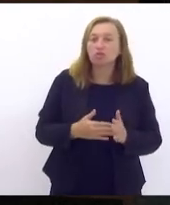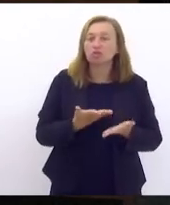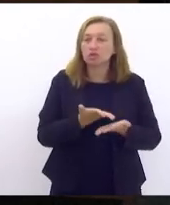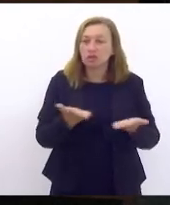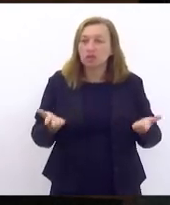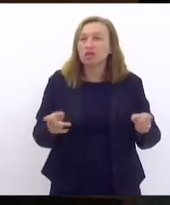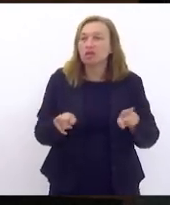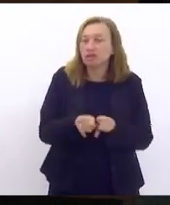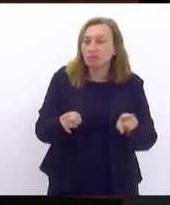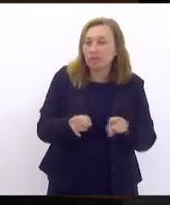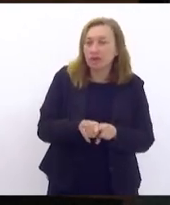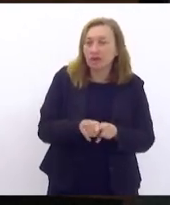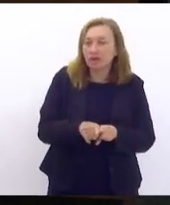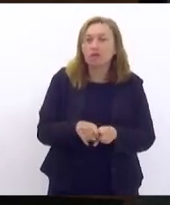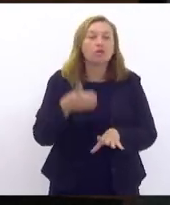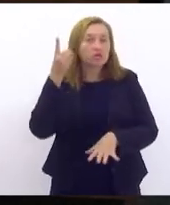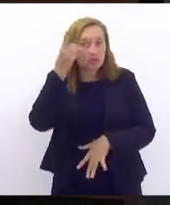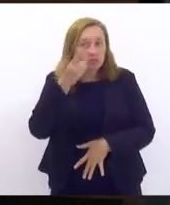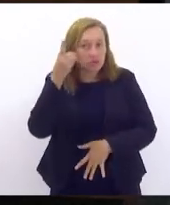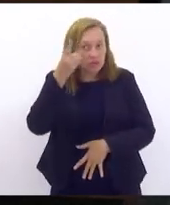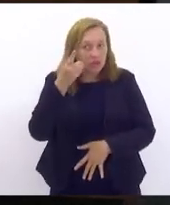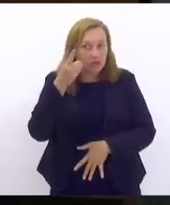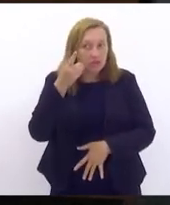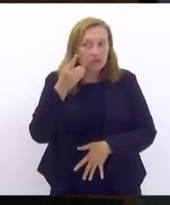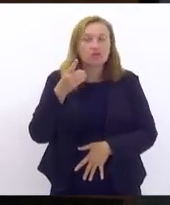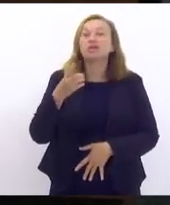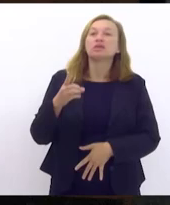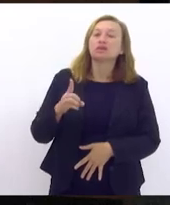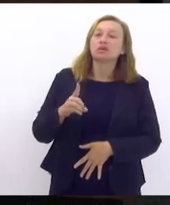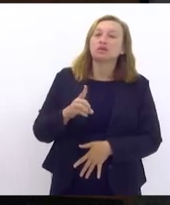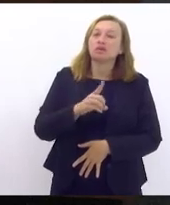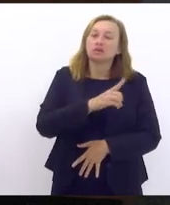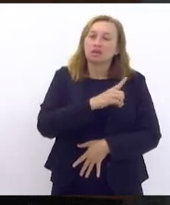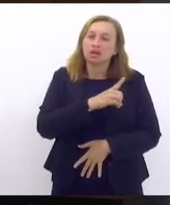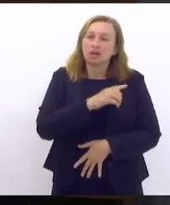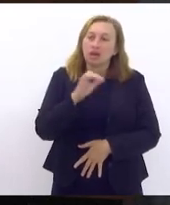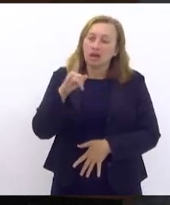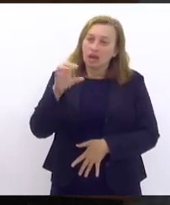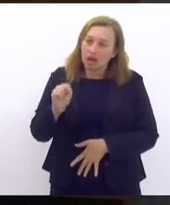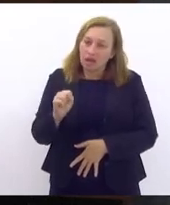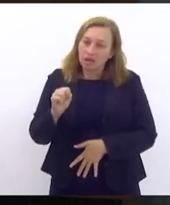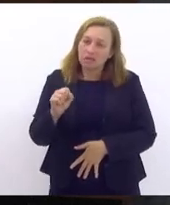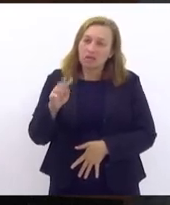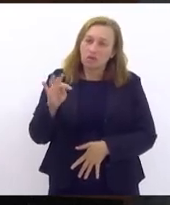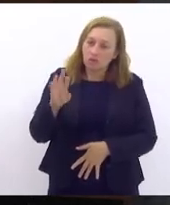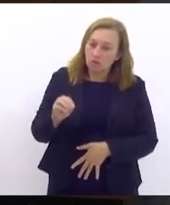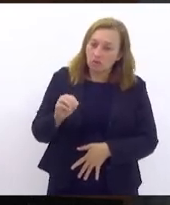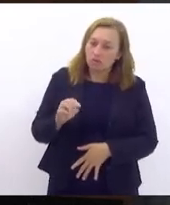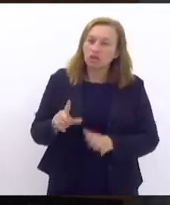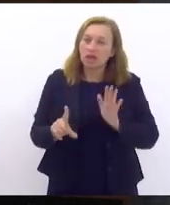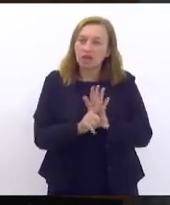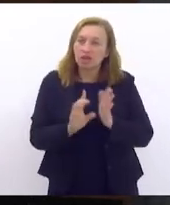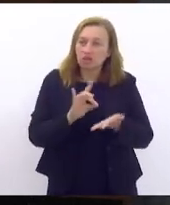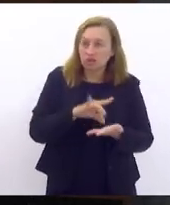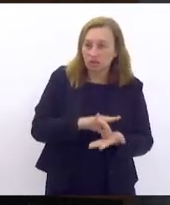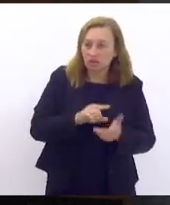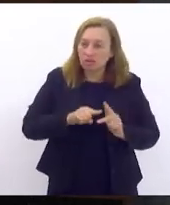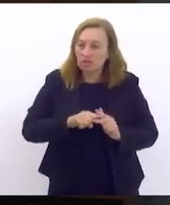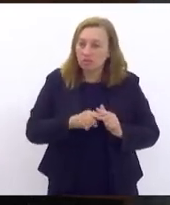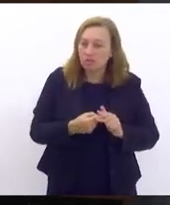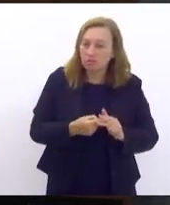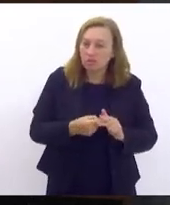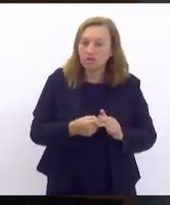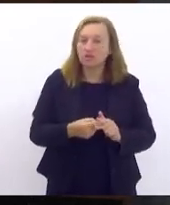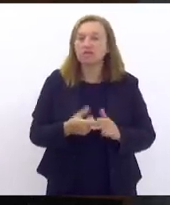e também ao deputado delegado Carlos Augusto, que é o autor da lei original que está sendo agora